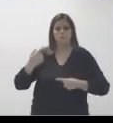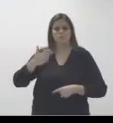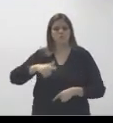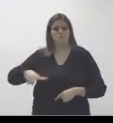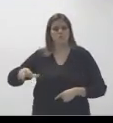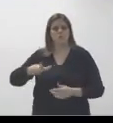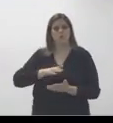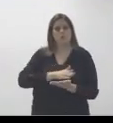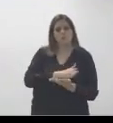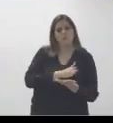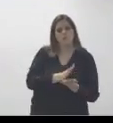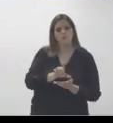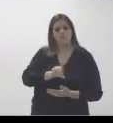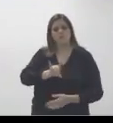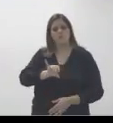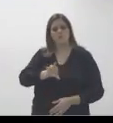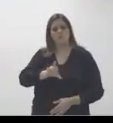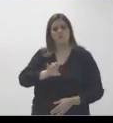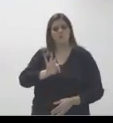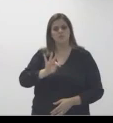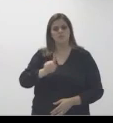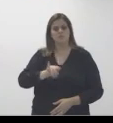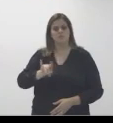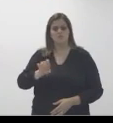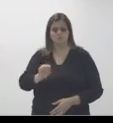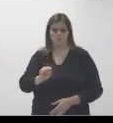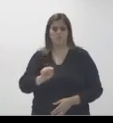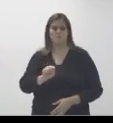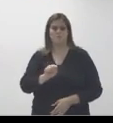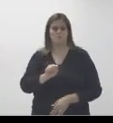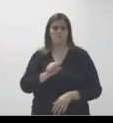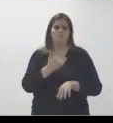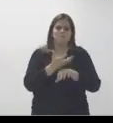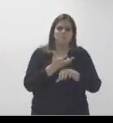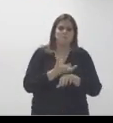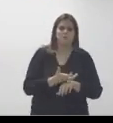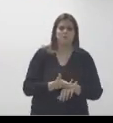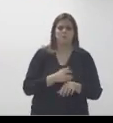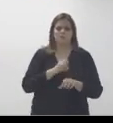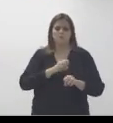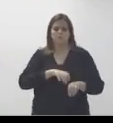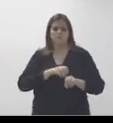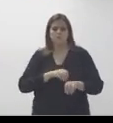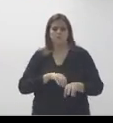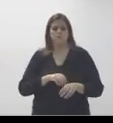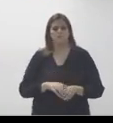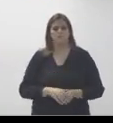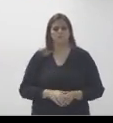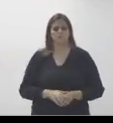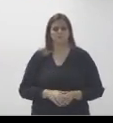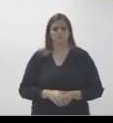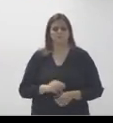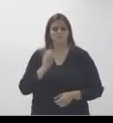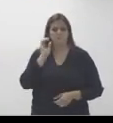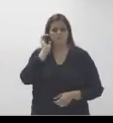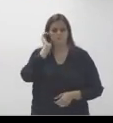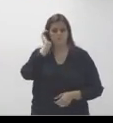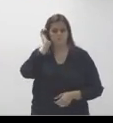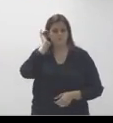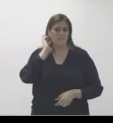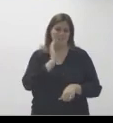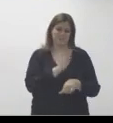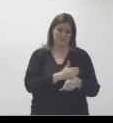das profissões de saúde e nesse âmbito a questão dos estágios ela passa